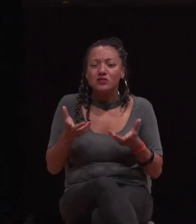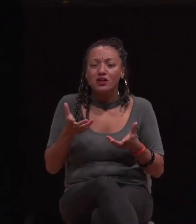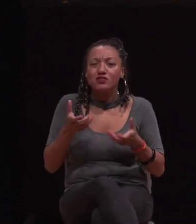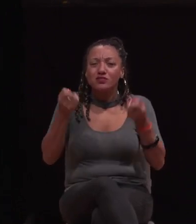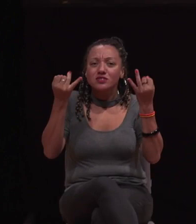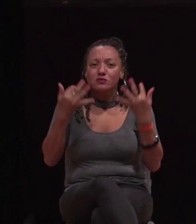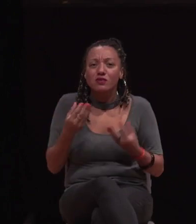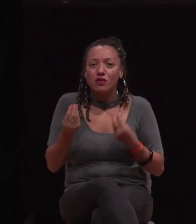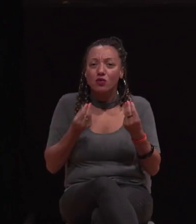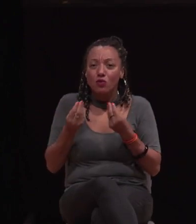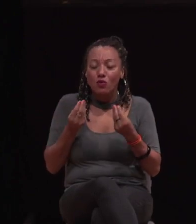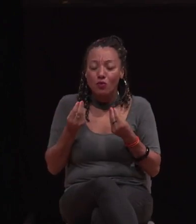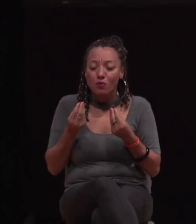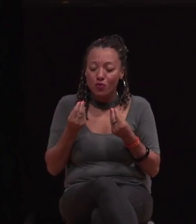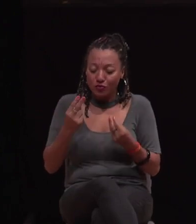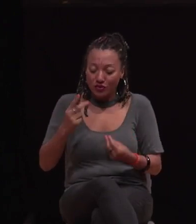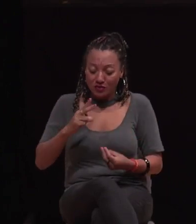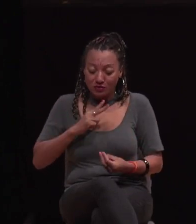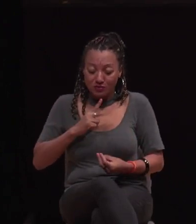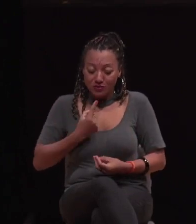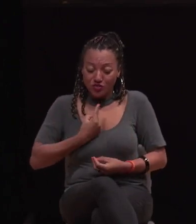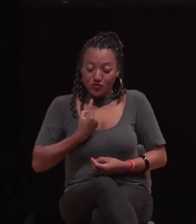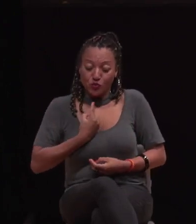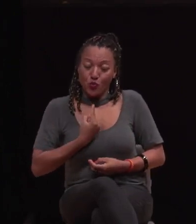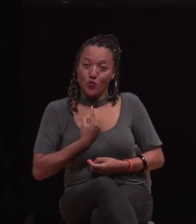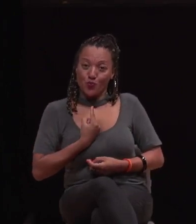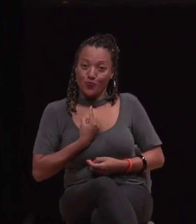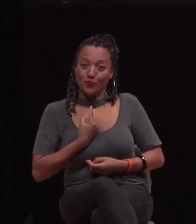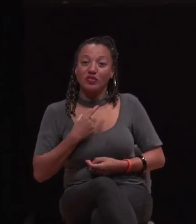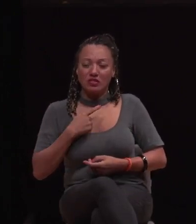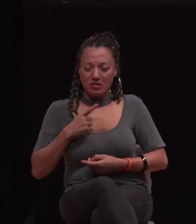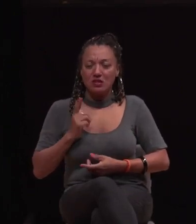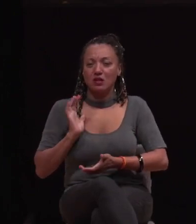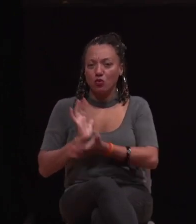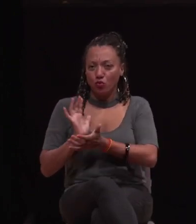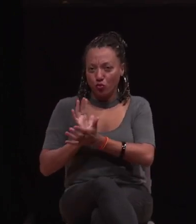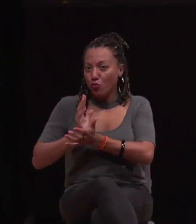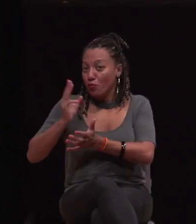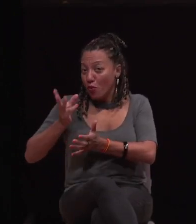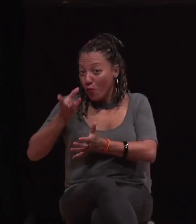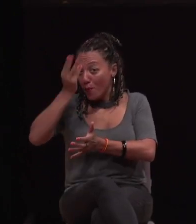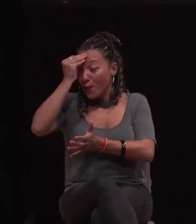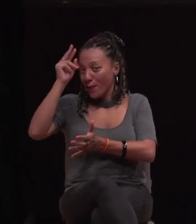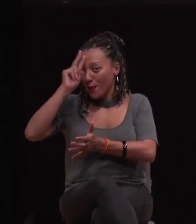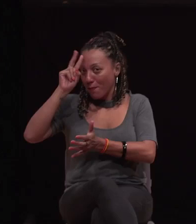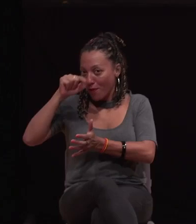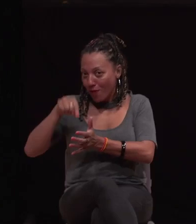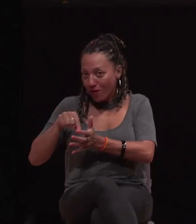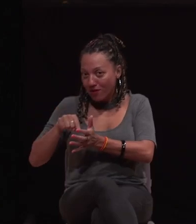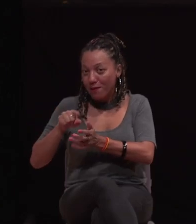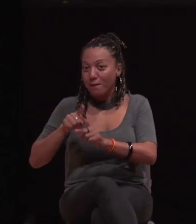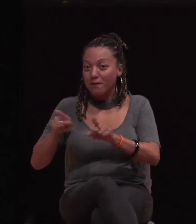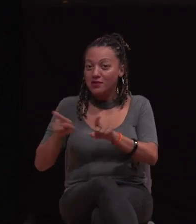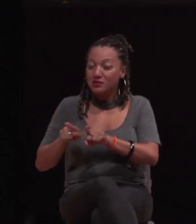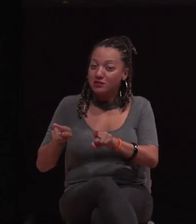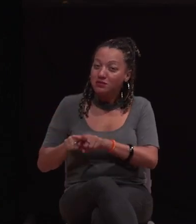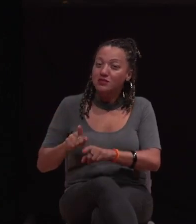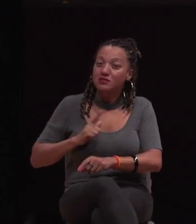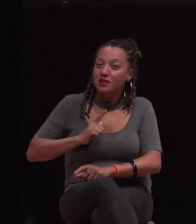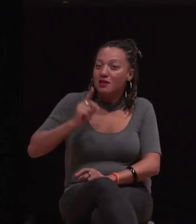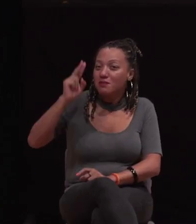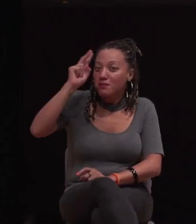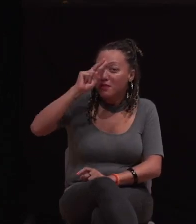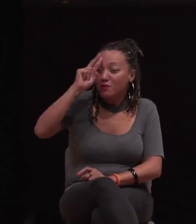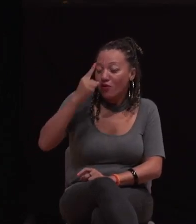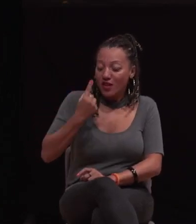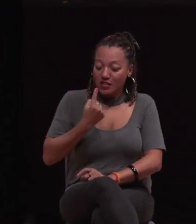mais disso. Essa relação entre as memórias coletivas que são resgatadas e as memórias individuais, que